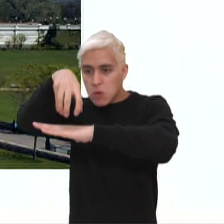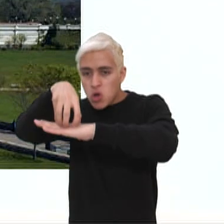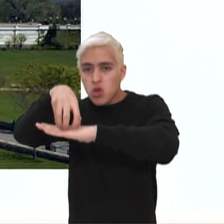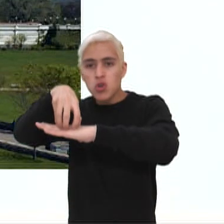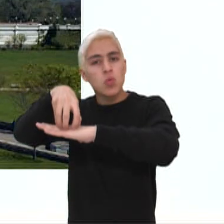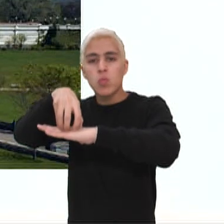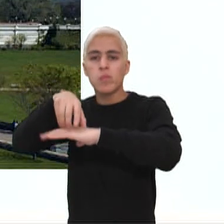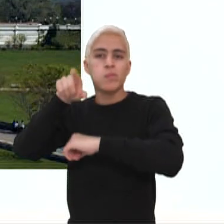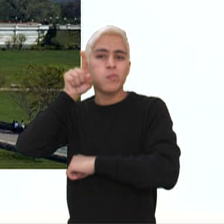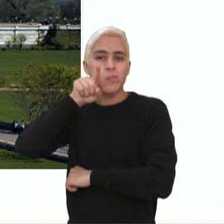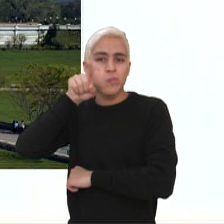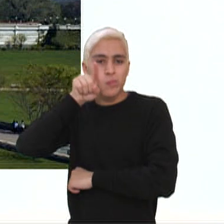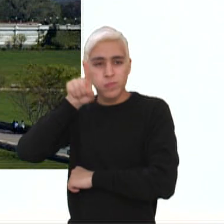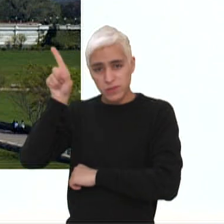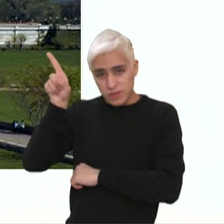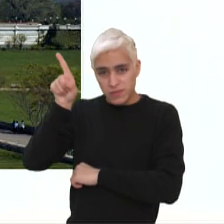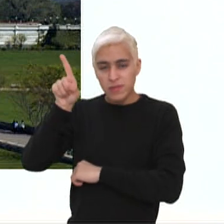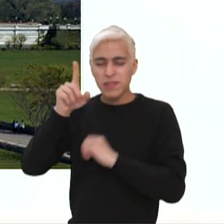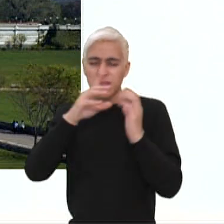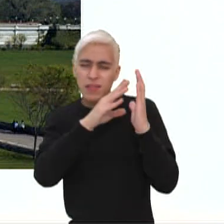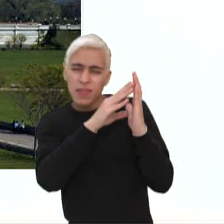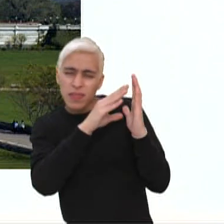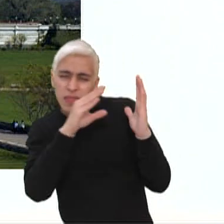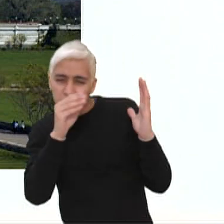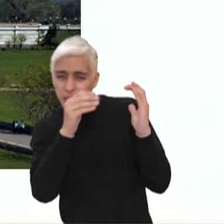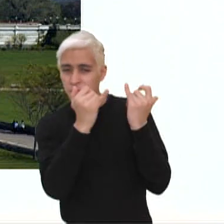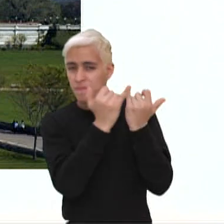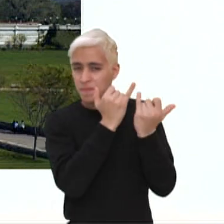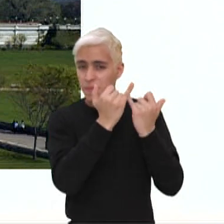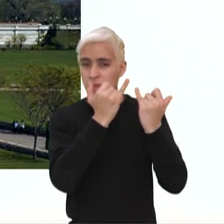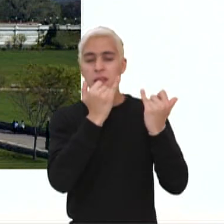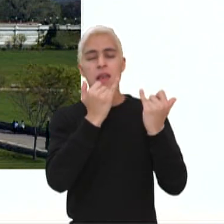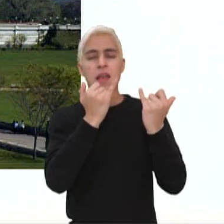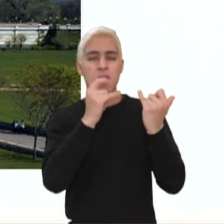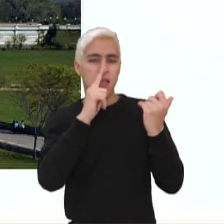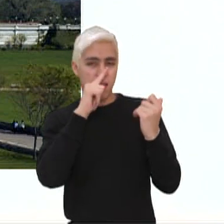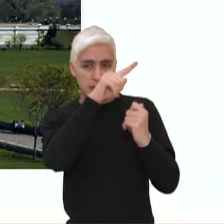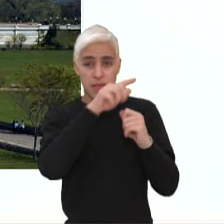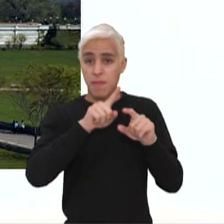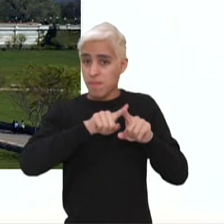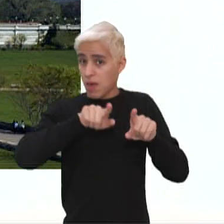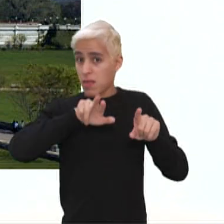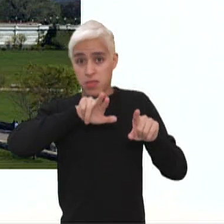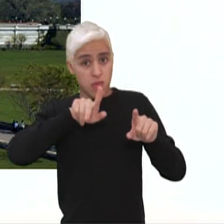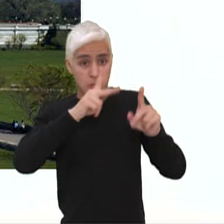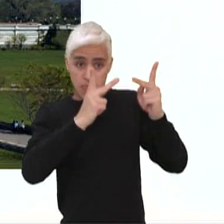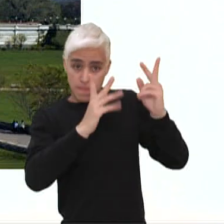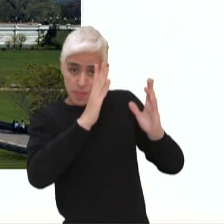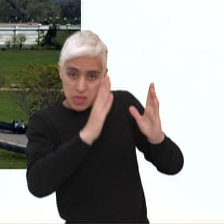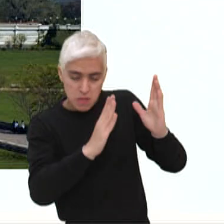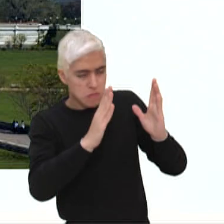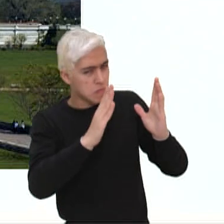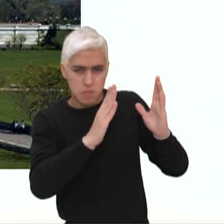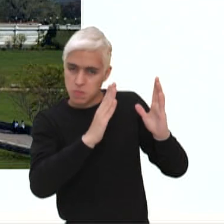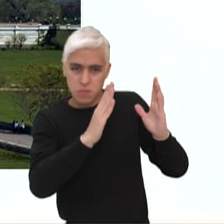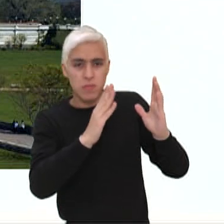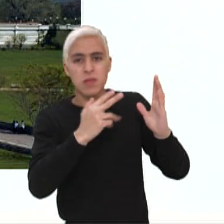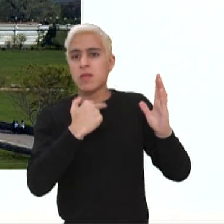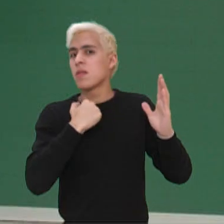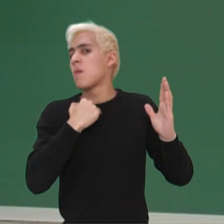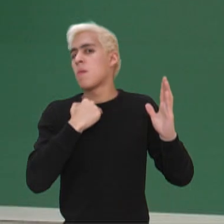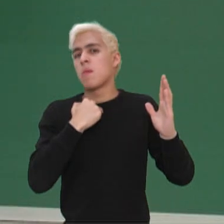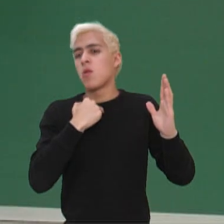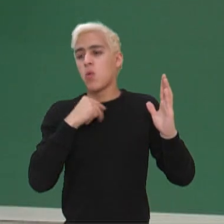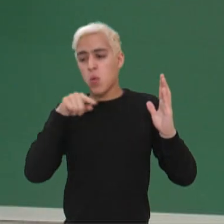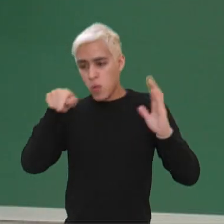é feito dentro dos termos gregos. Mas como não foi feito naquele período da Grécia Antiga, então a gente não pode